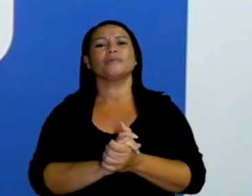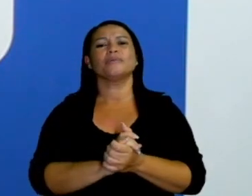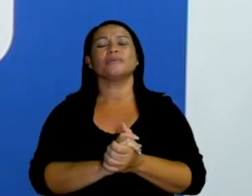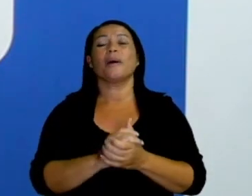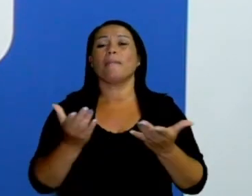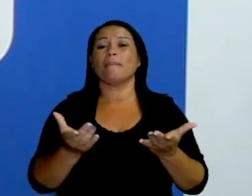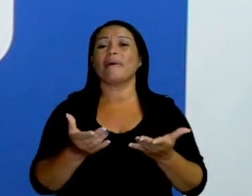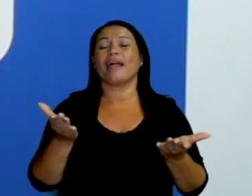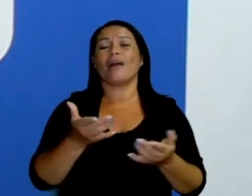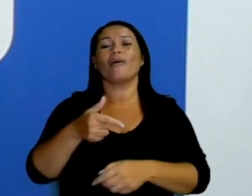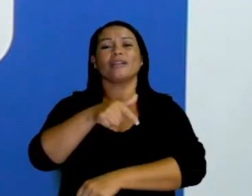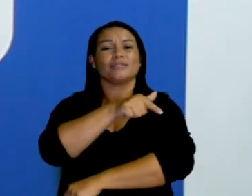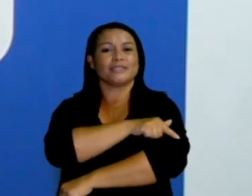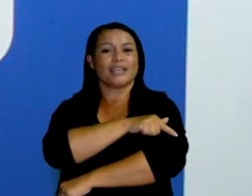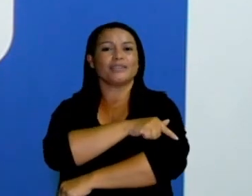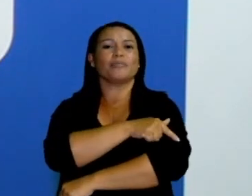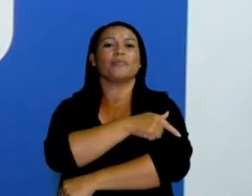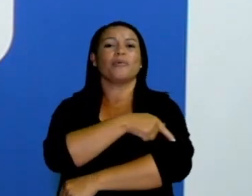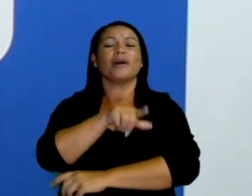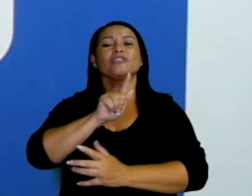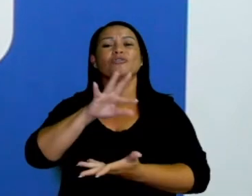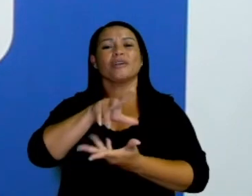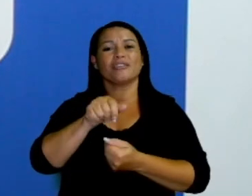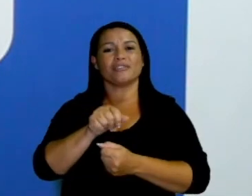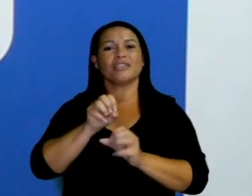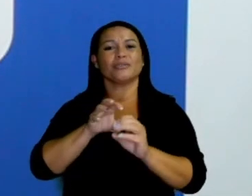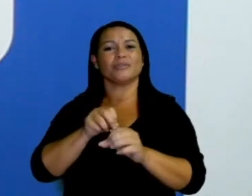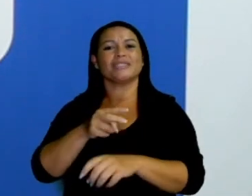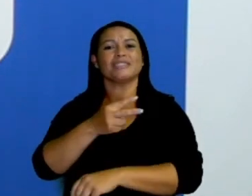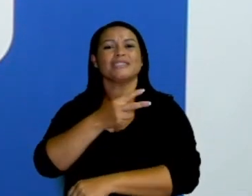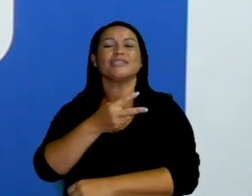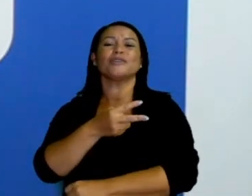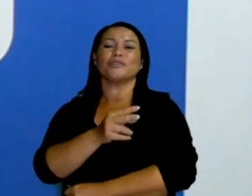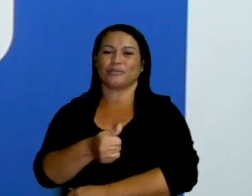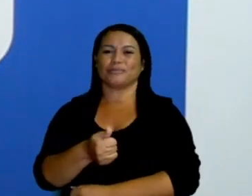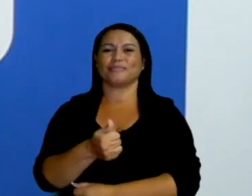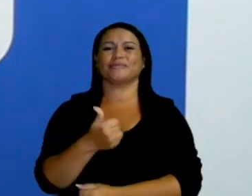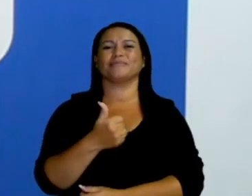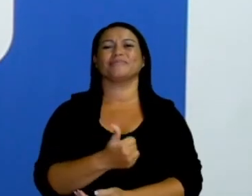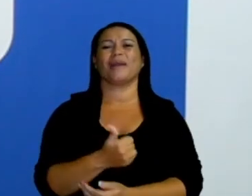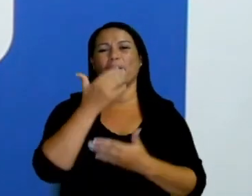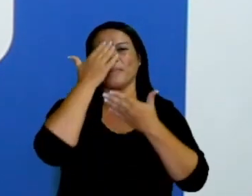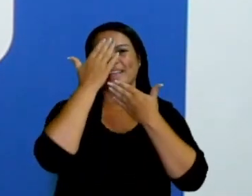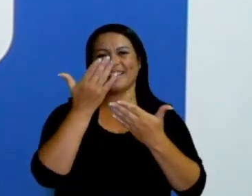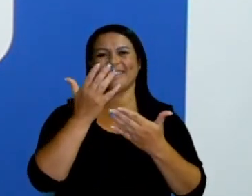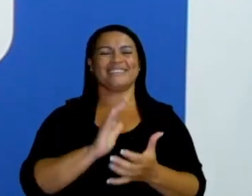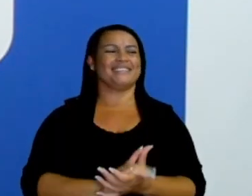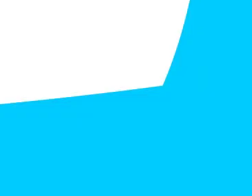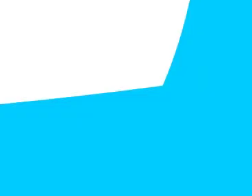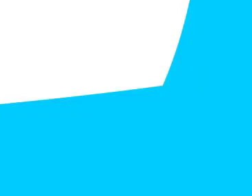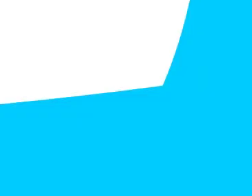curricular do 7º ano em Geografia do Ensino Fundamental 2, tá bom? Obrigado e até a próxima. Vamos lá!